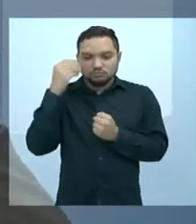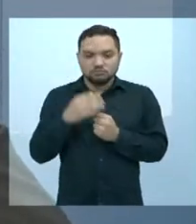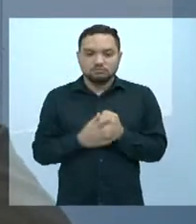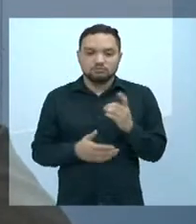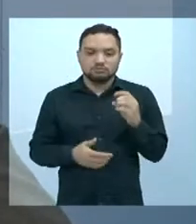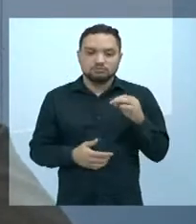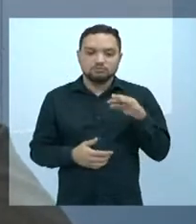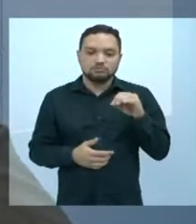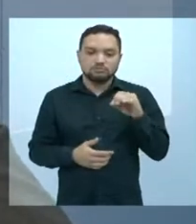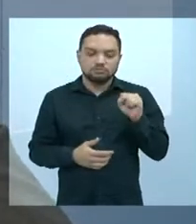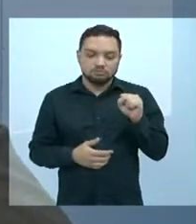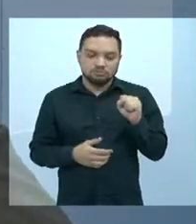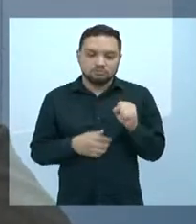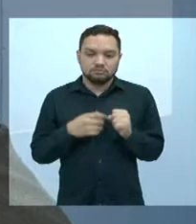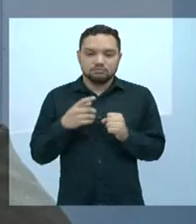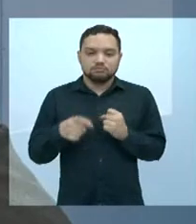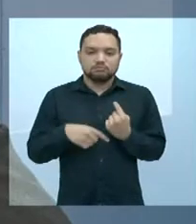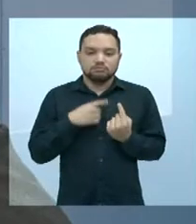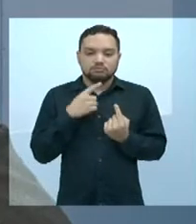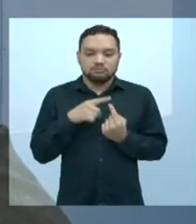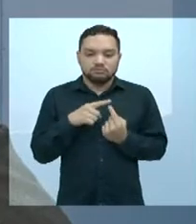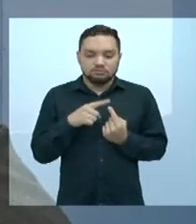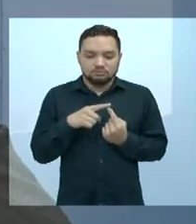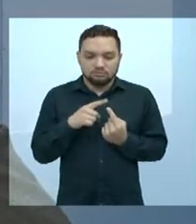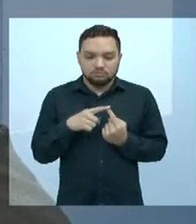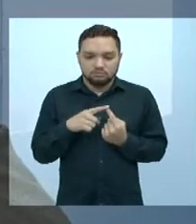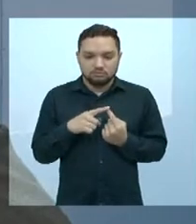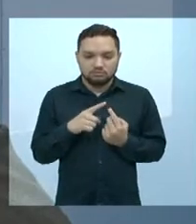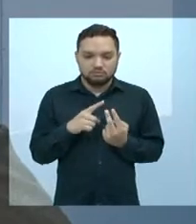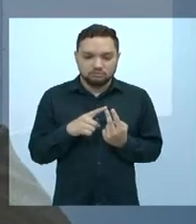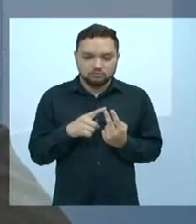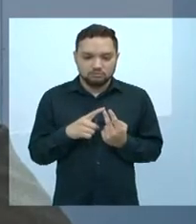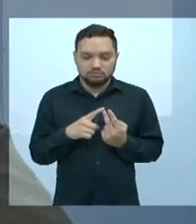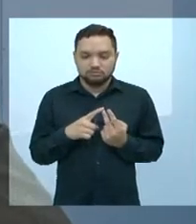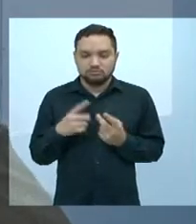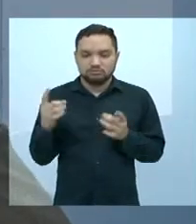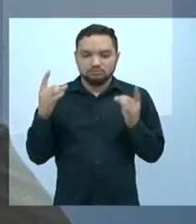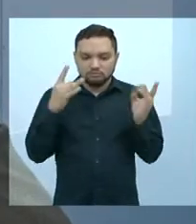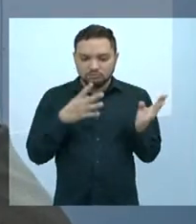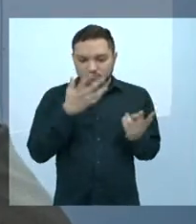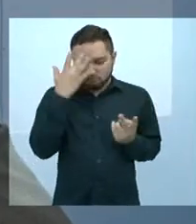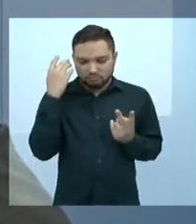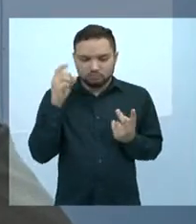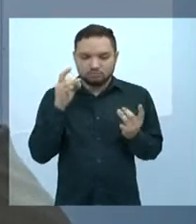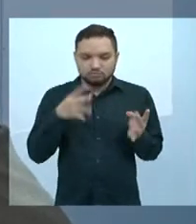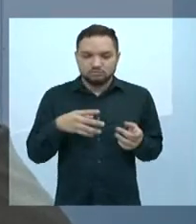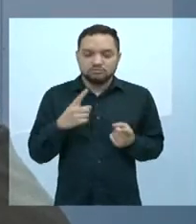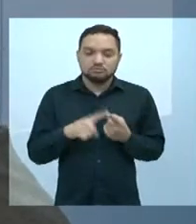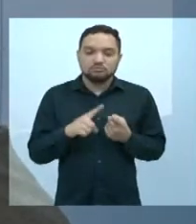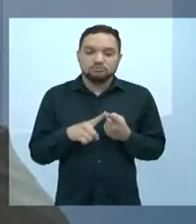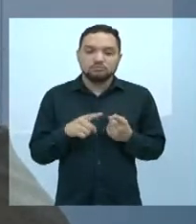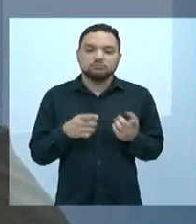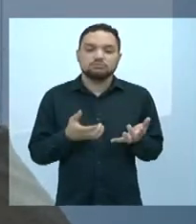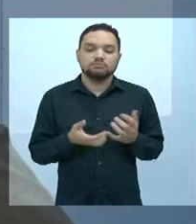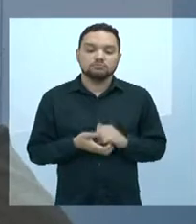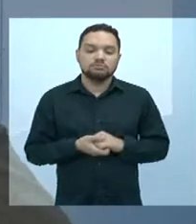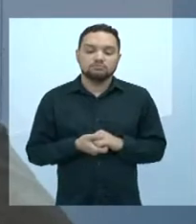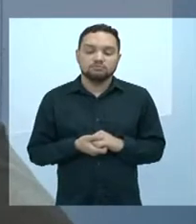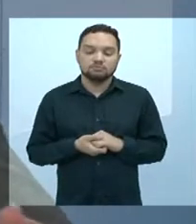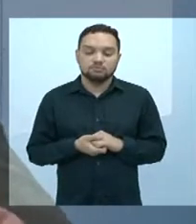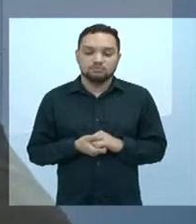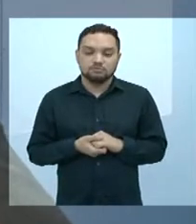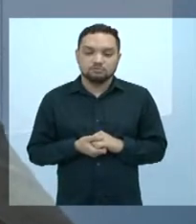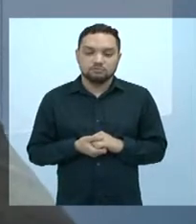Domingos Filho e depois Genesiano Noronha abandonam, e o próprio agora parece que retorna